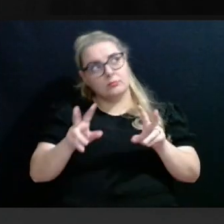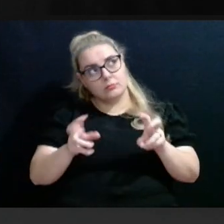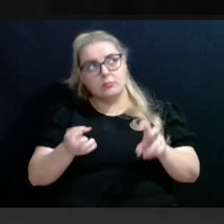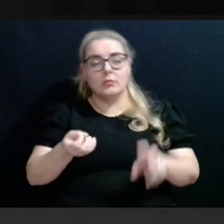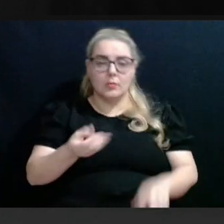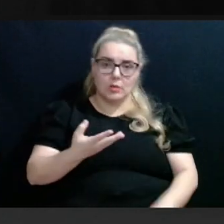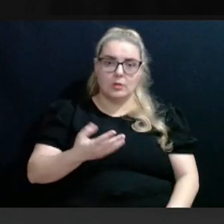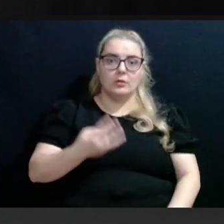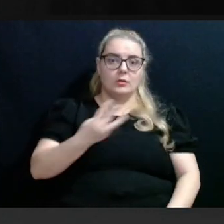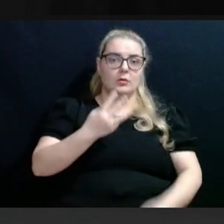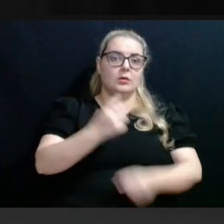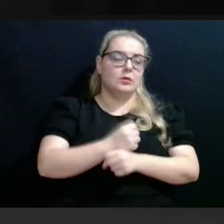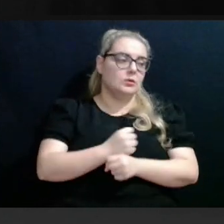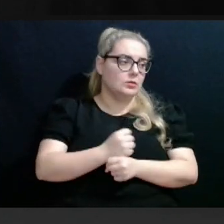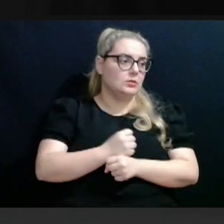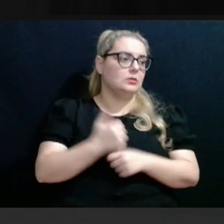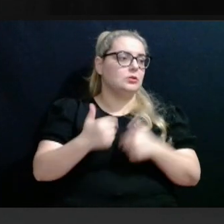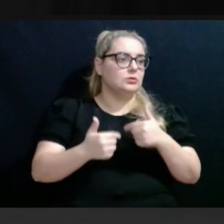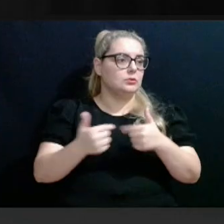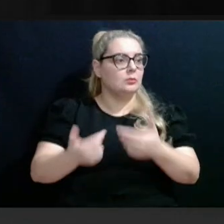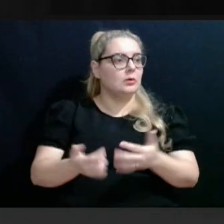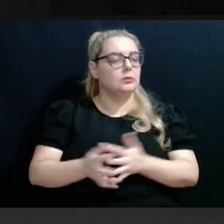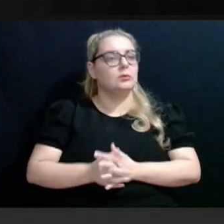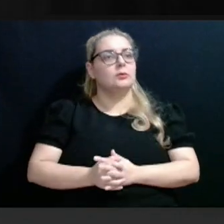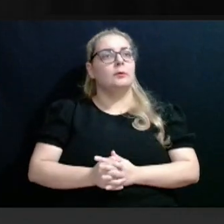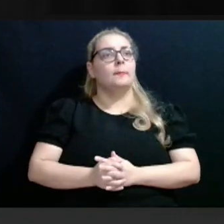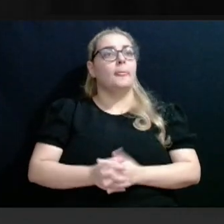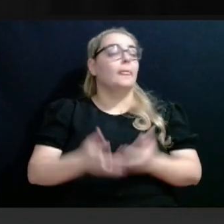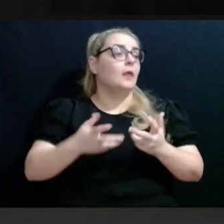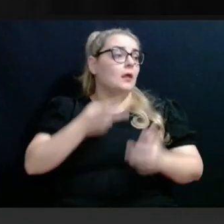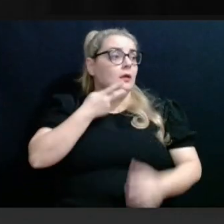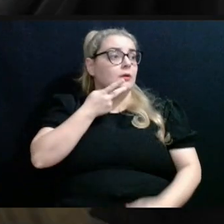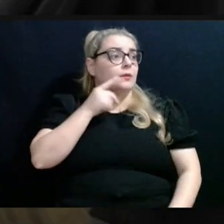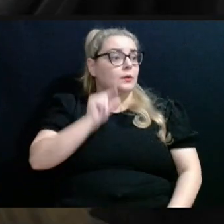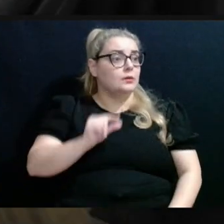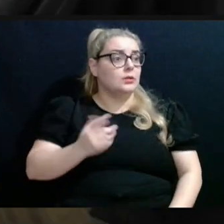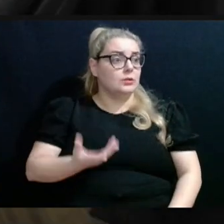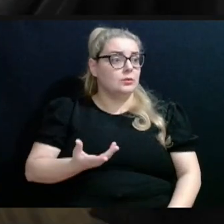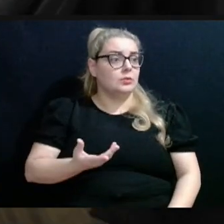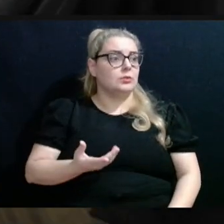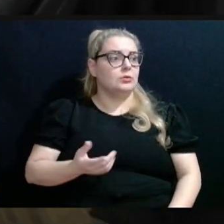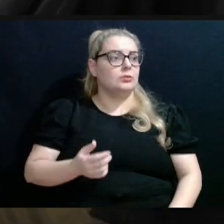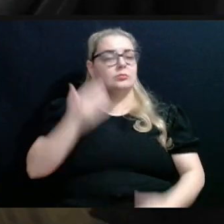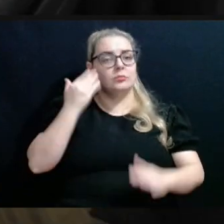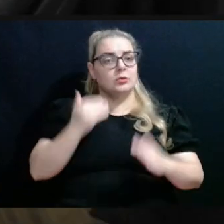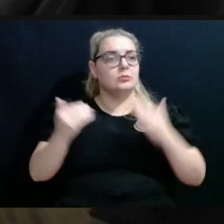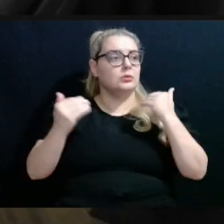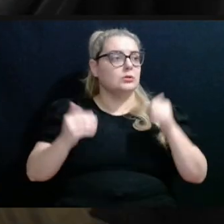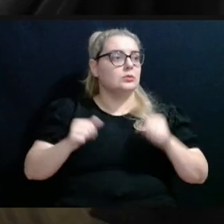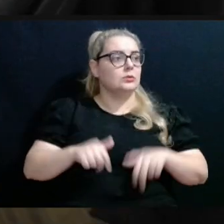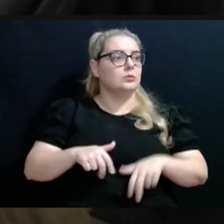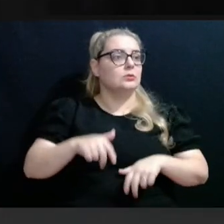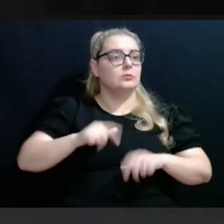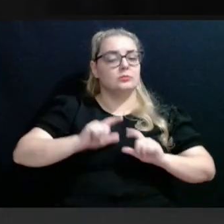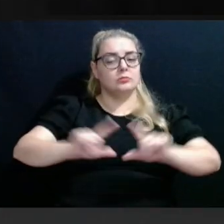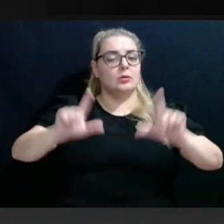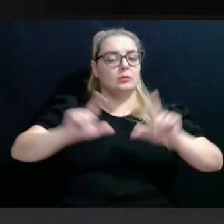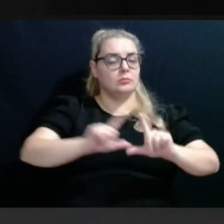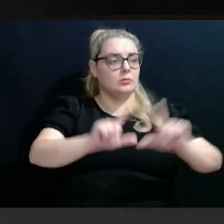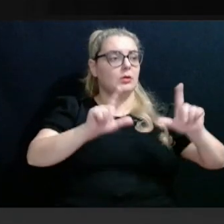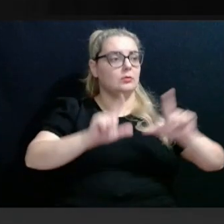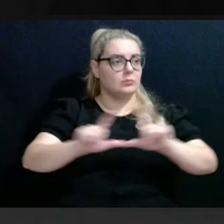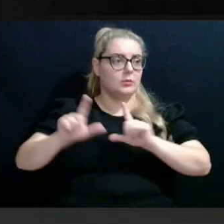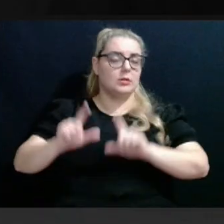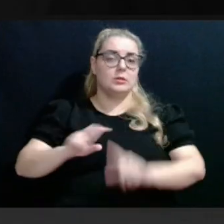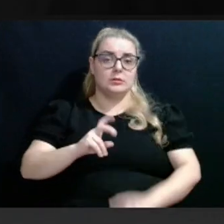3º ano em operação, e eu queria que o senhor falasse um pouquinho dos destaques. A gente sabe que 50% das emendas impositivas,